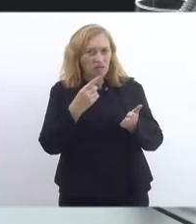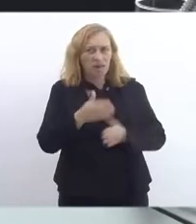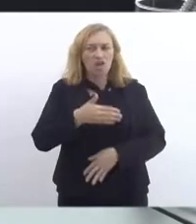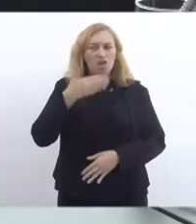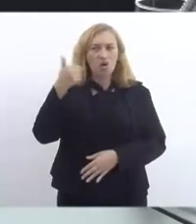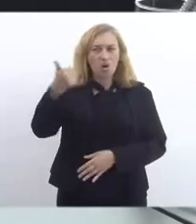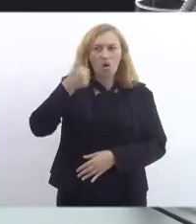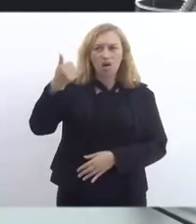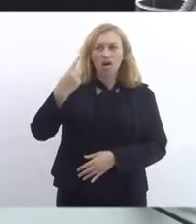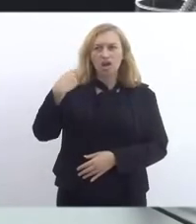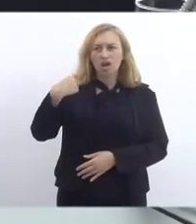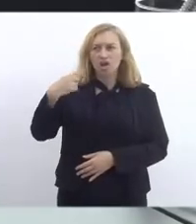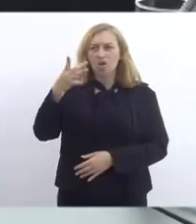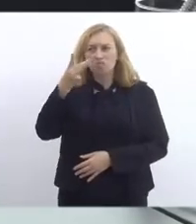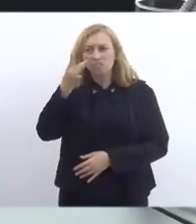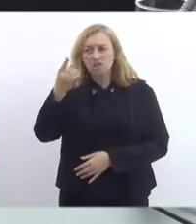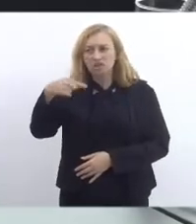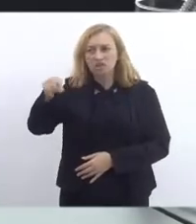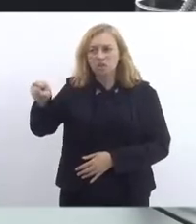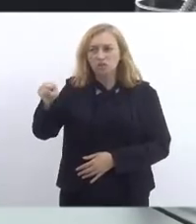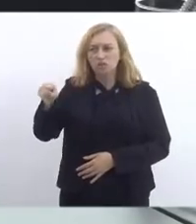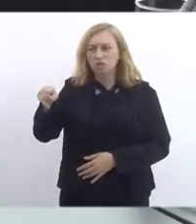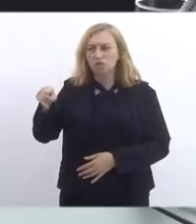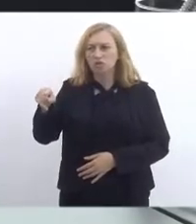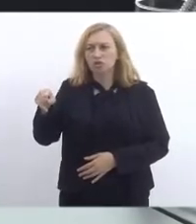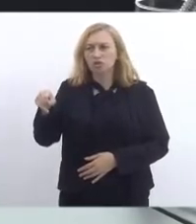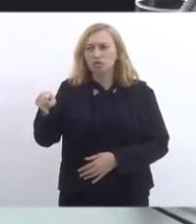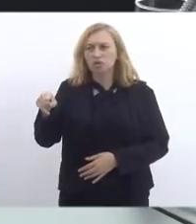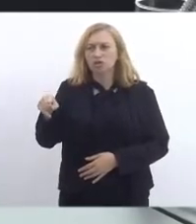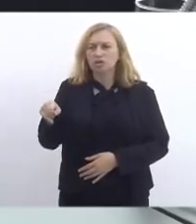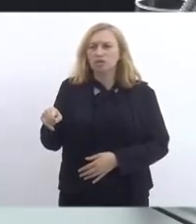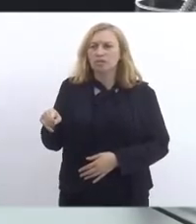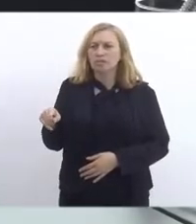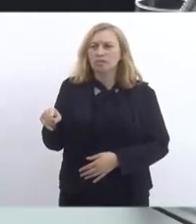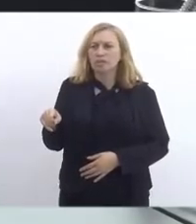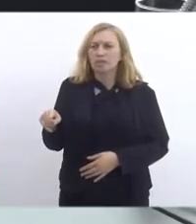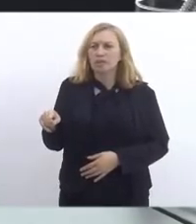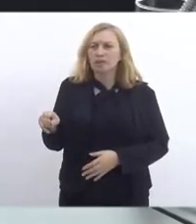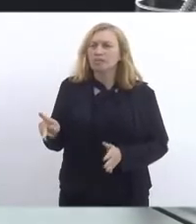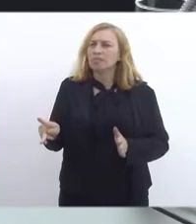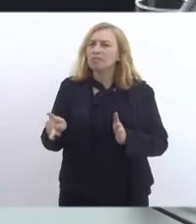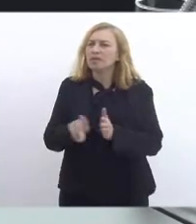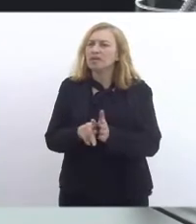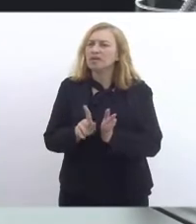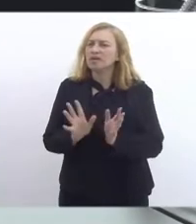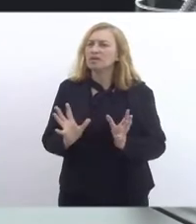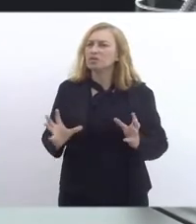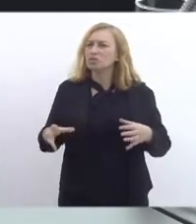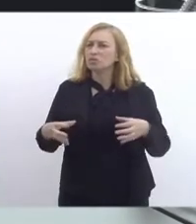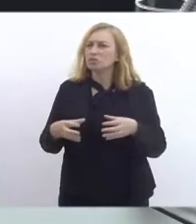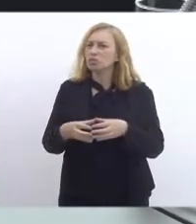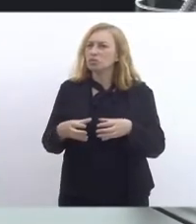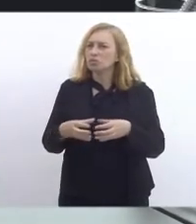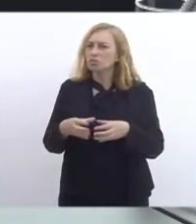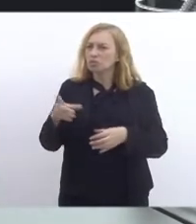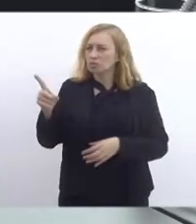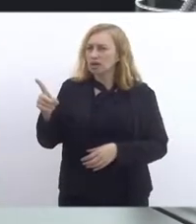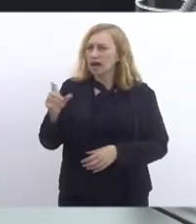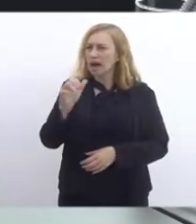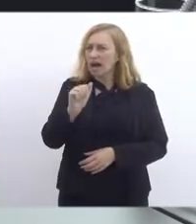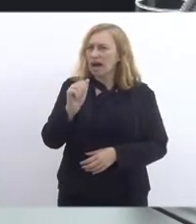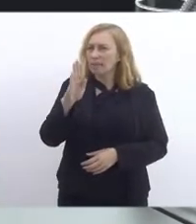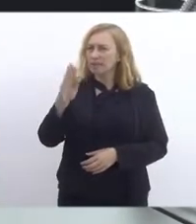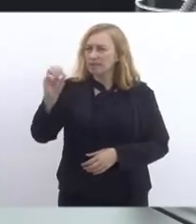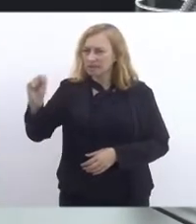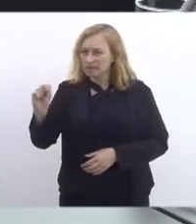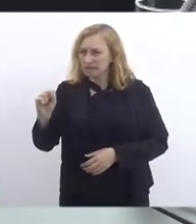presente recentemente, fiz parte de uma das mesas de debate, de um congresso da ABES,